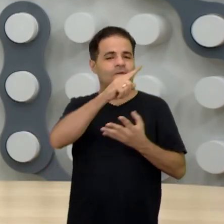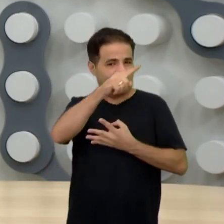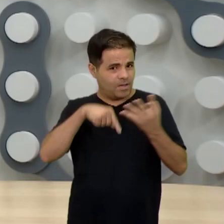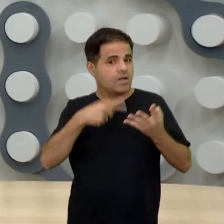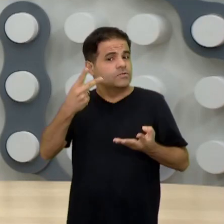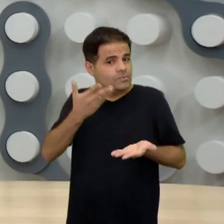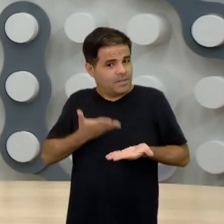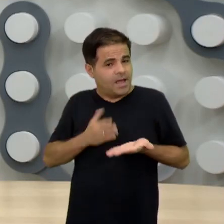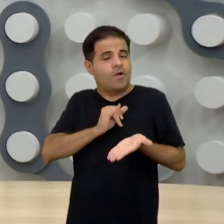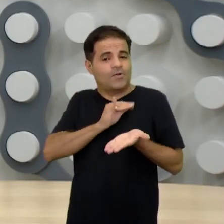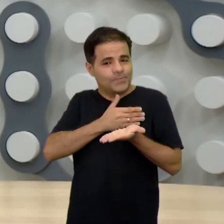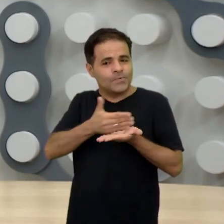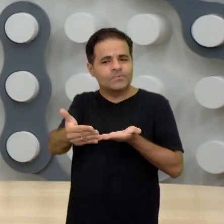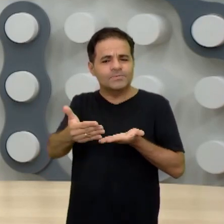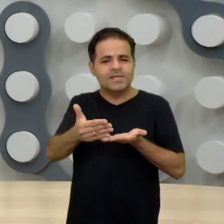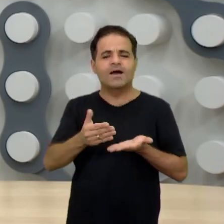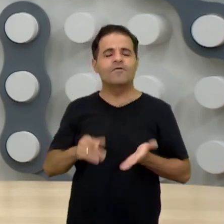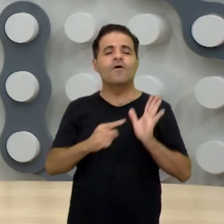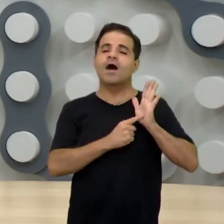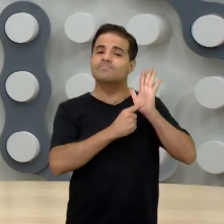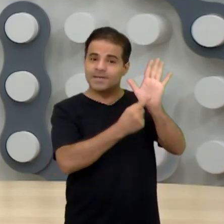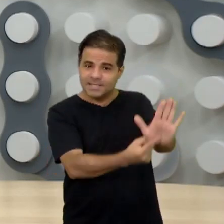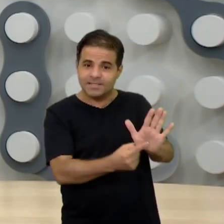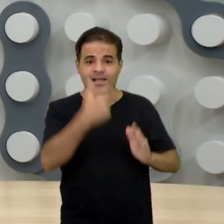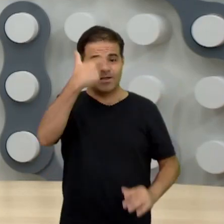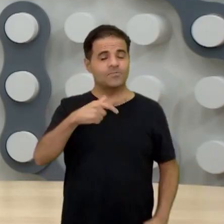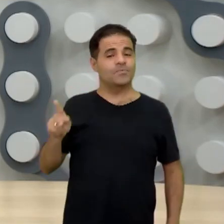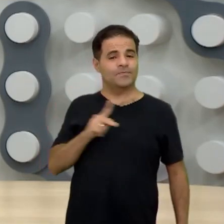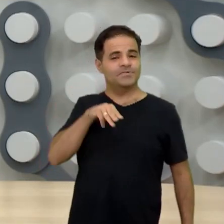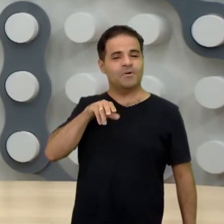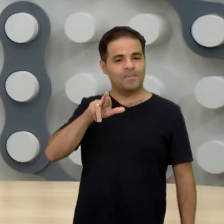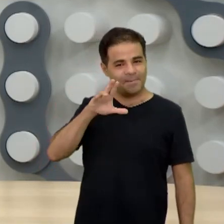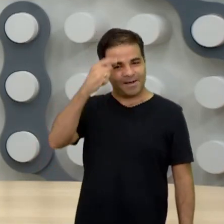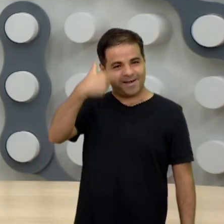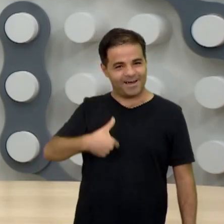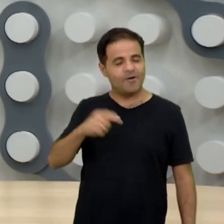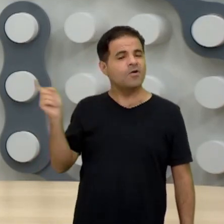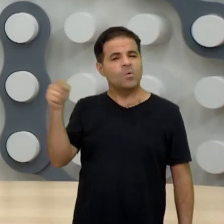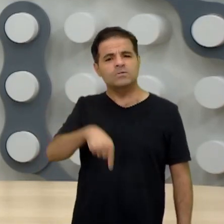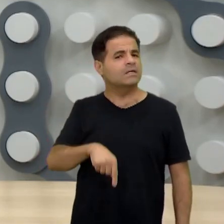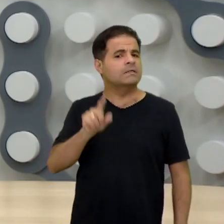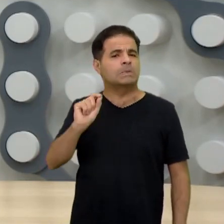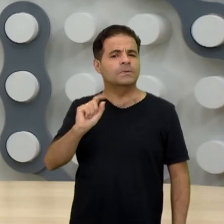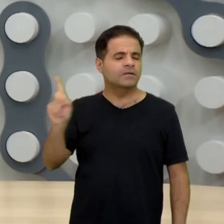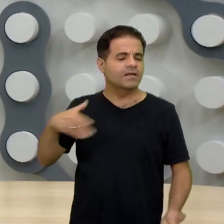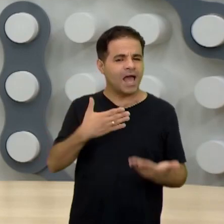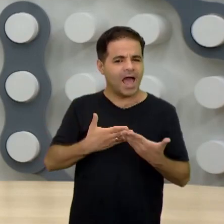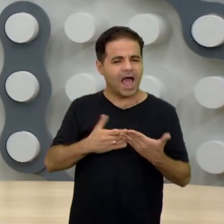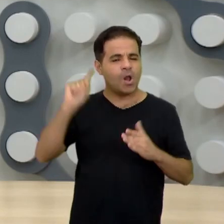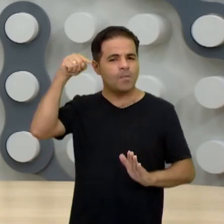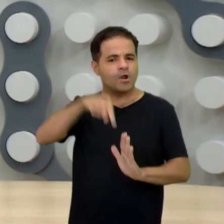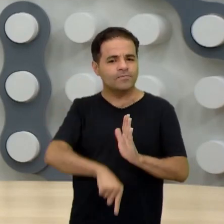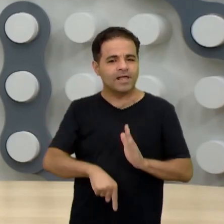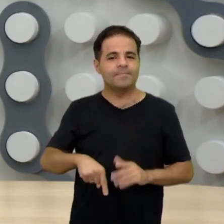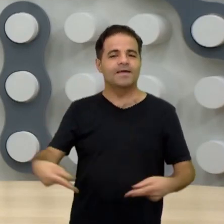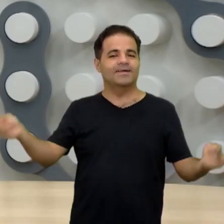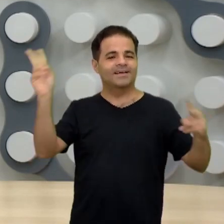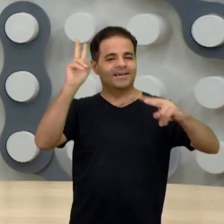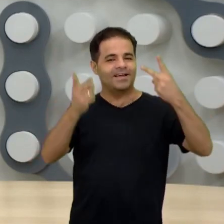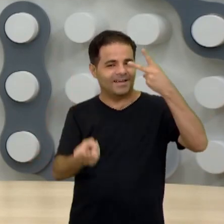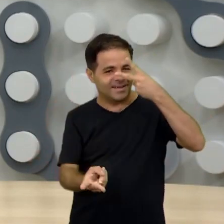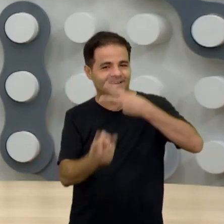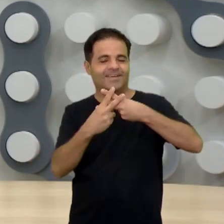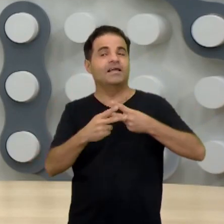segunda aula da introdução. Então, vou apresentar, eu sou o professor Mauro Farias, né? Hoje a gente está aqui com a aula do aprofundamento #Se Liga